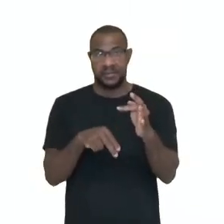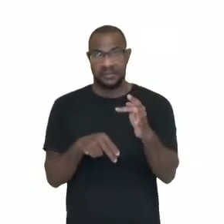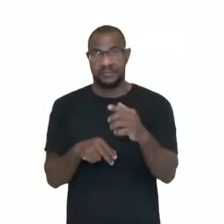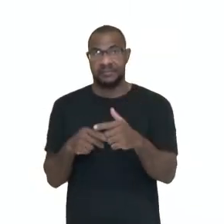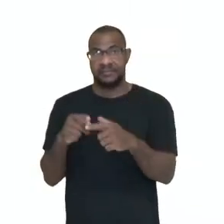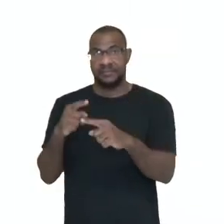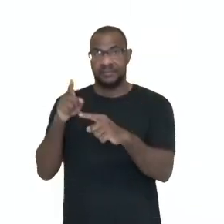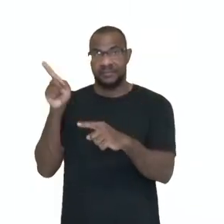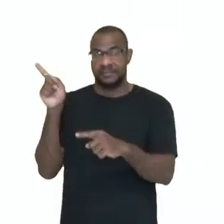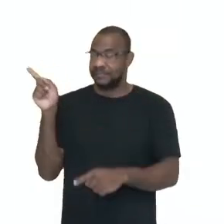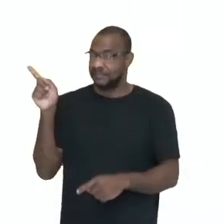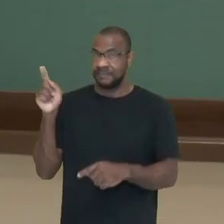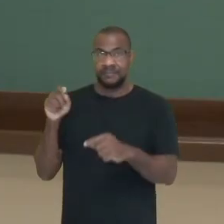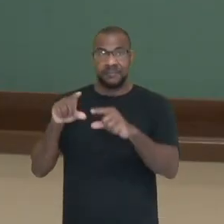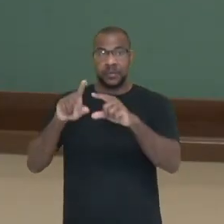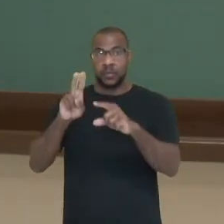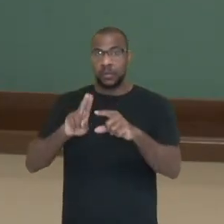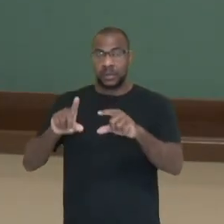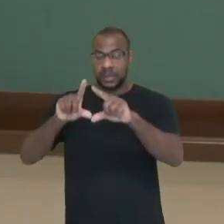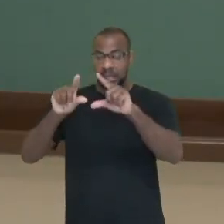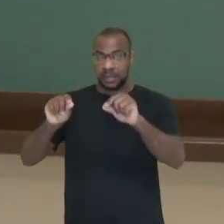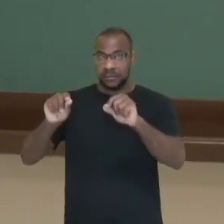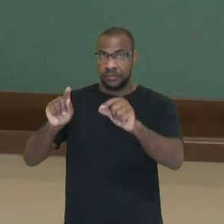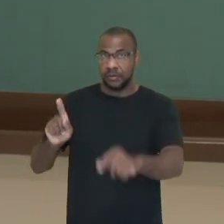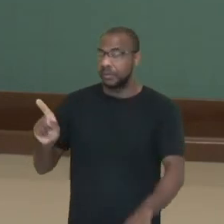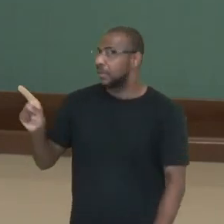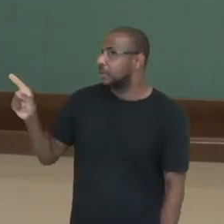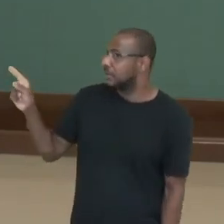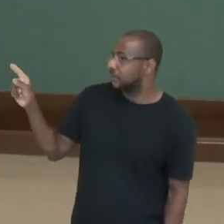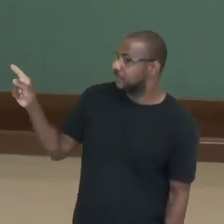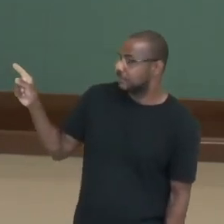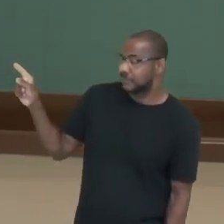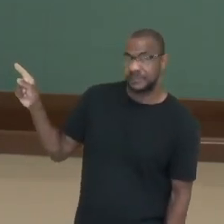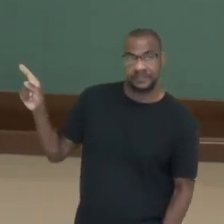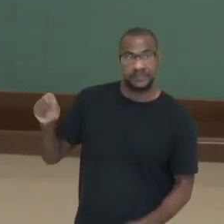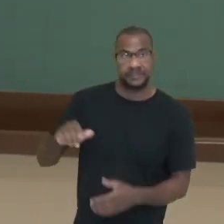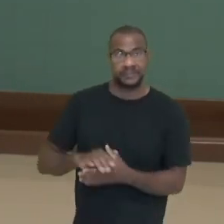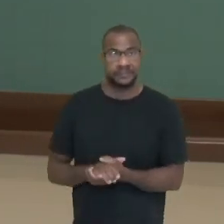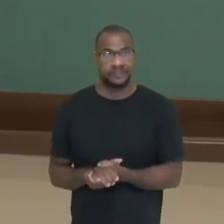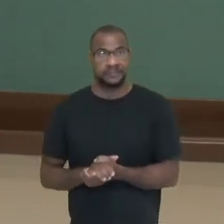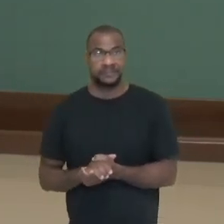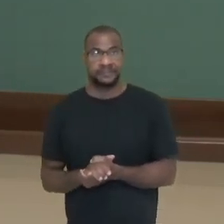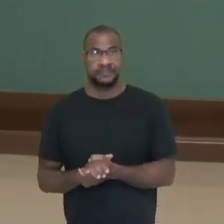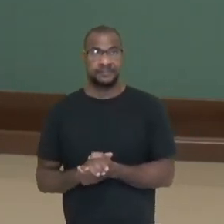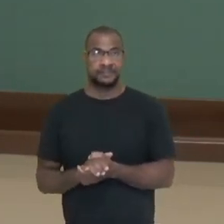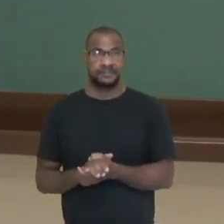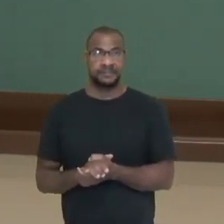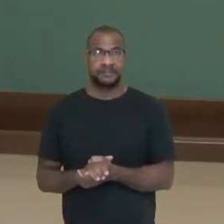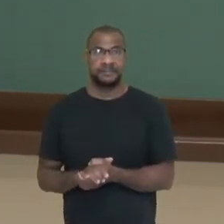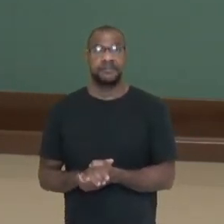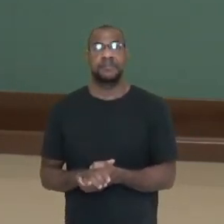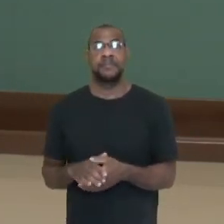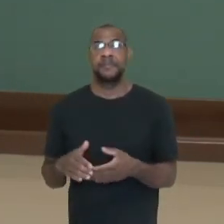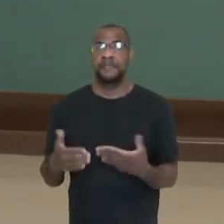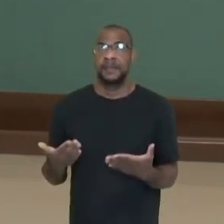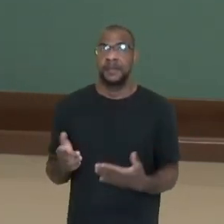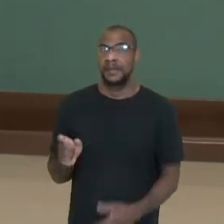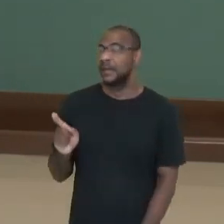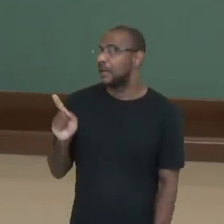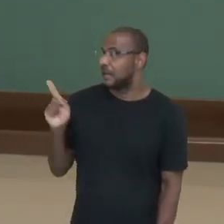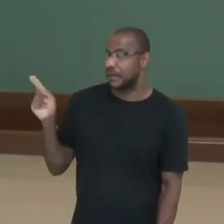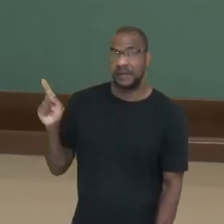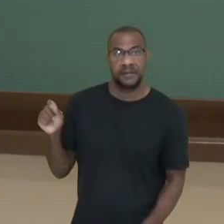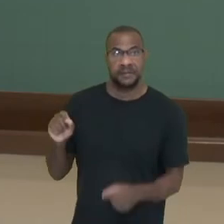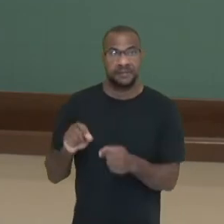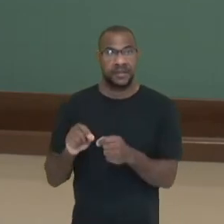L's. Frequência, N vezes a velocidade dividido por 2L. Isso aqui, ó, fazendo